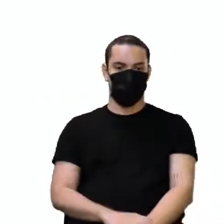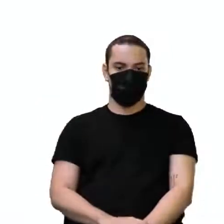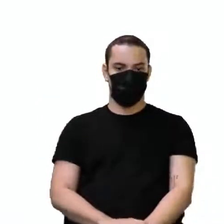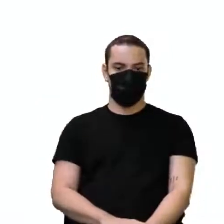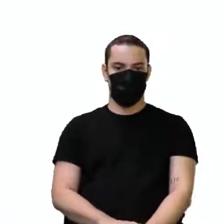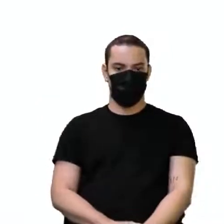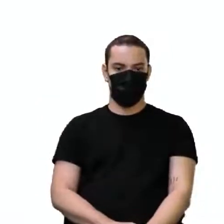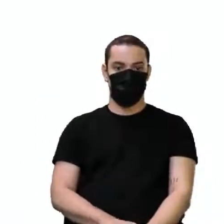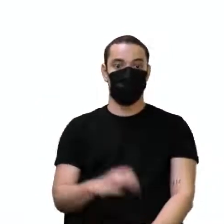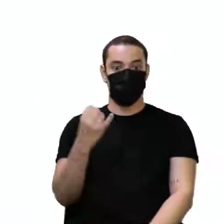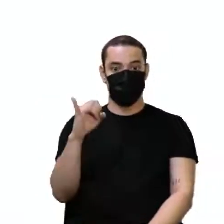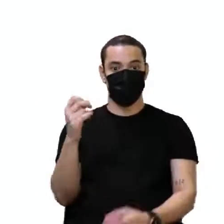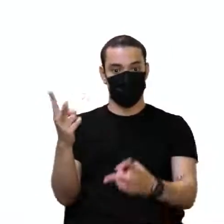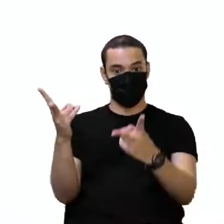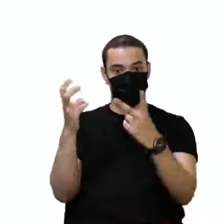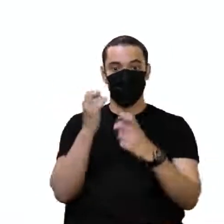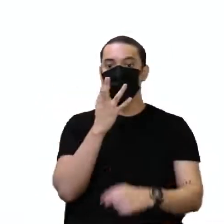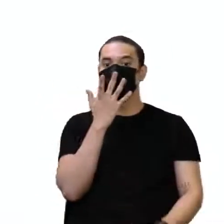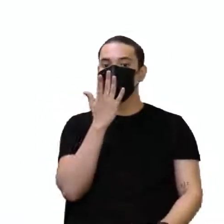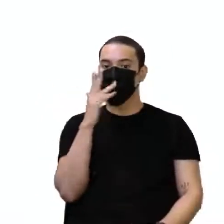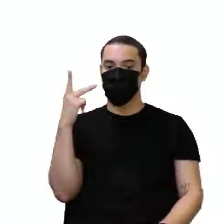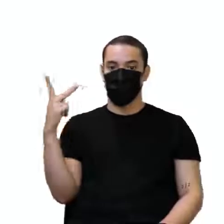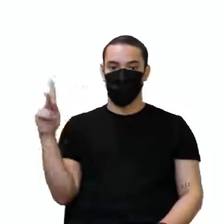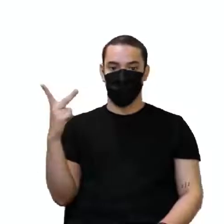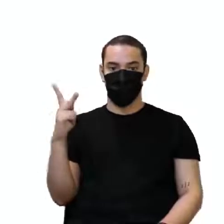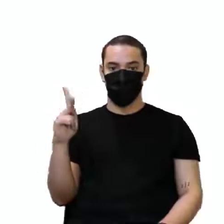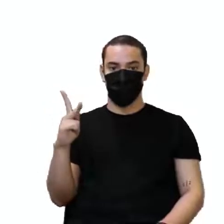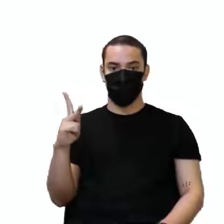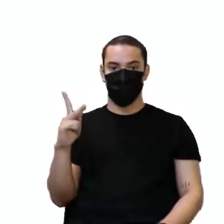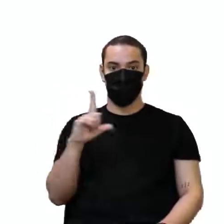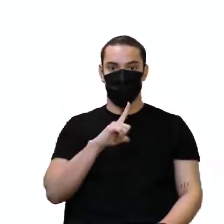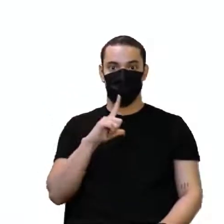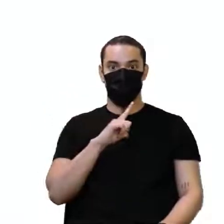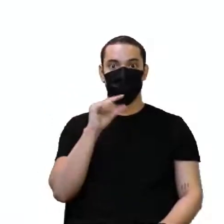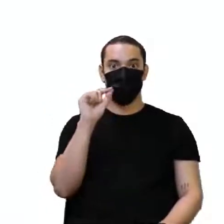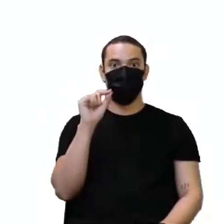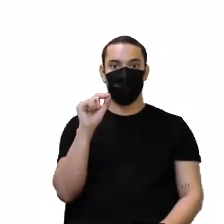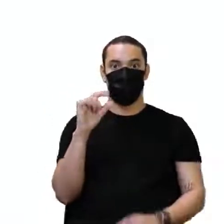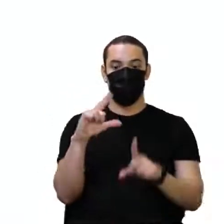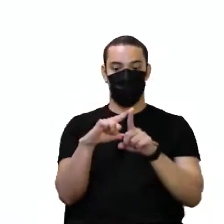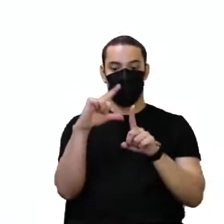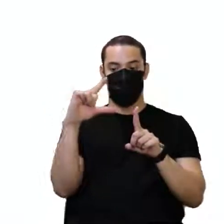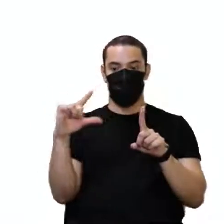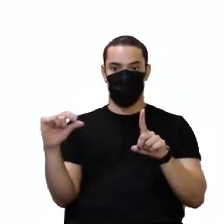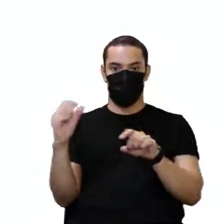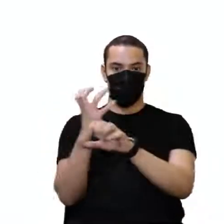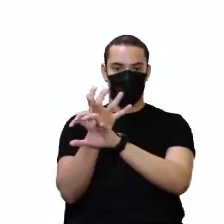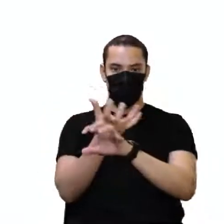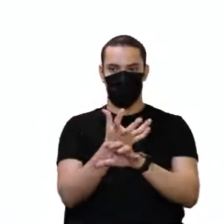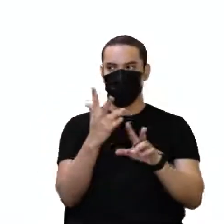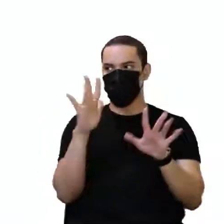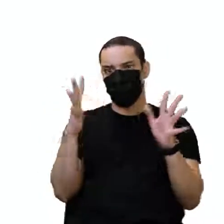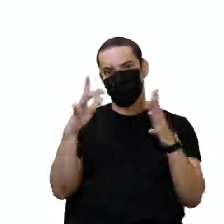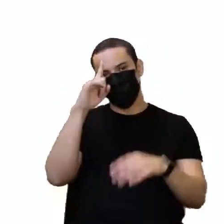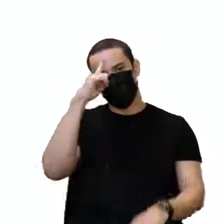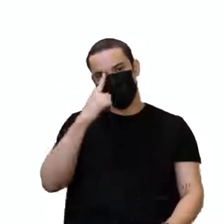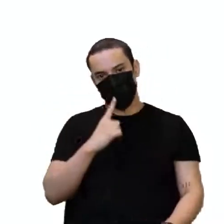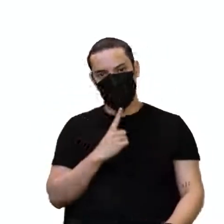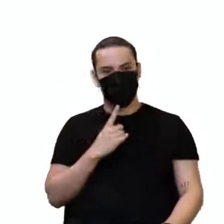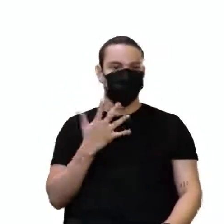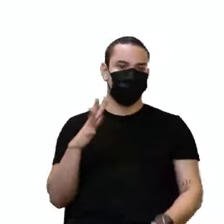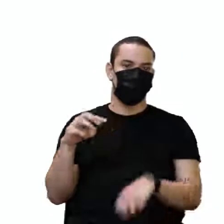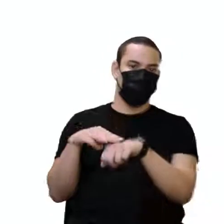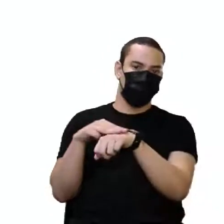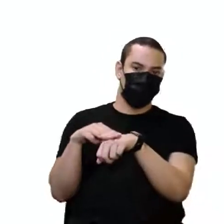vê a tonalidade do corpo dela, ela está sobre uma folha seca, né? Então, essa cor meio amarelada, meio